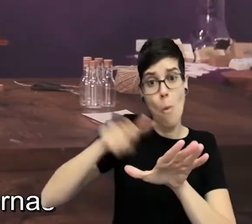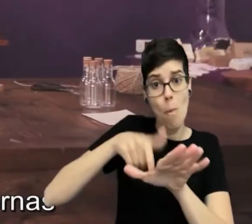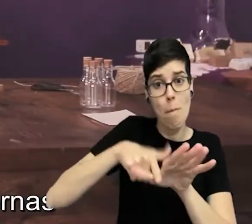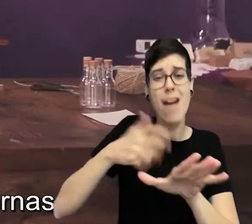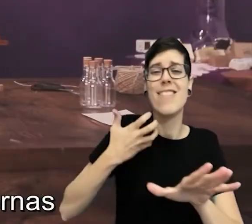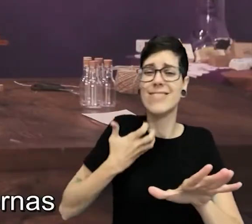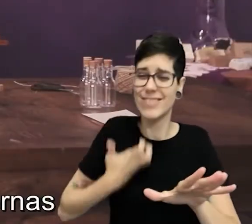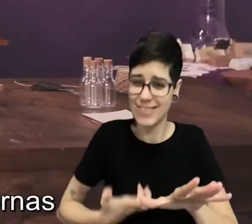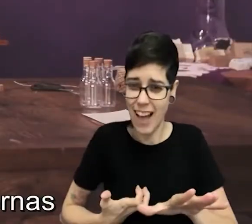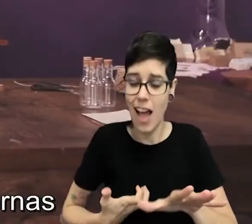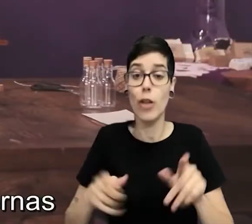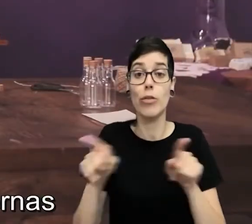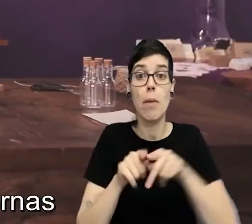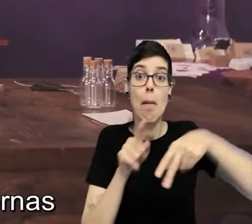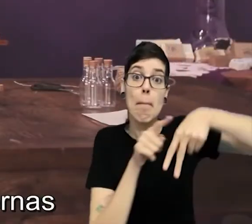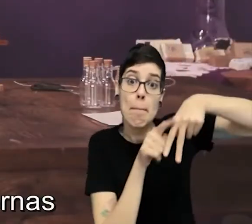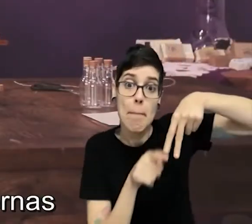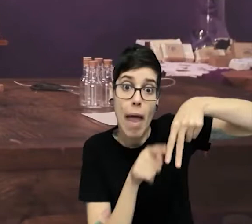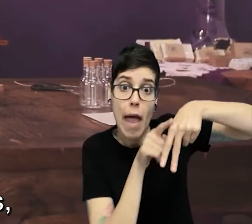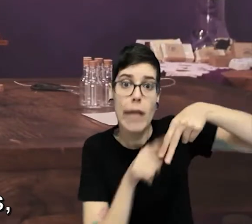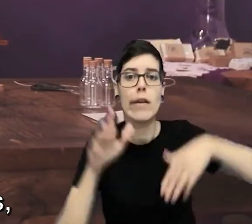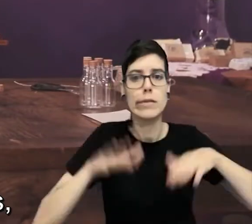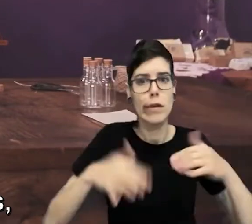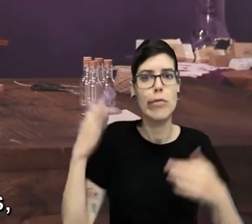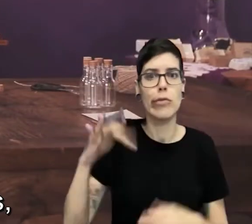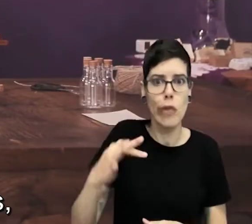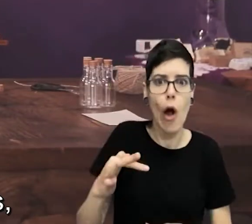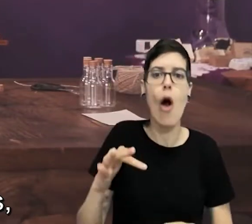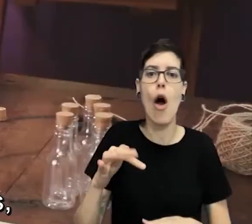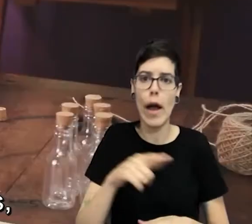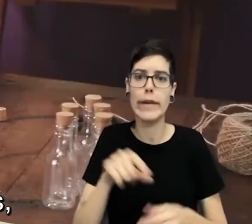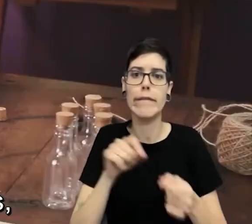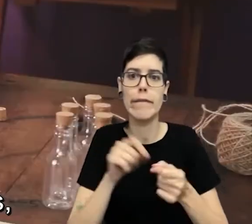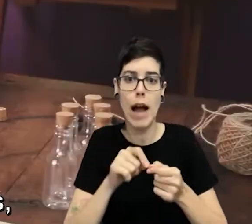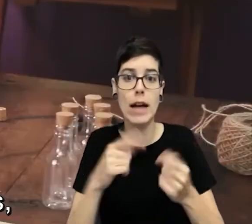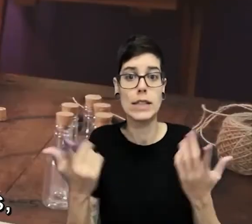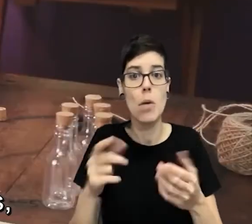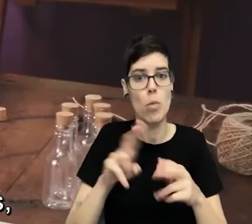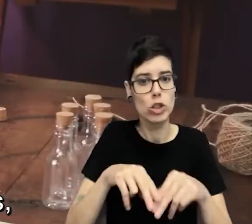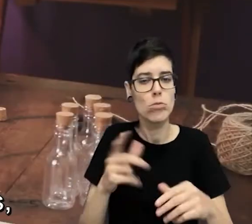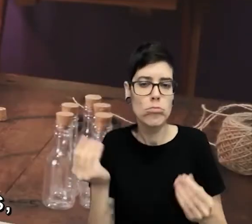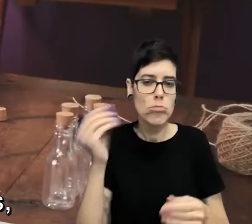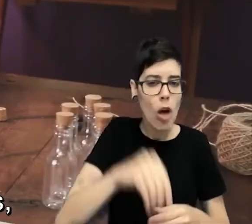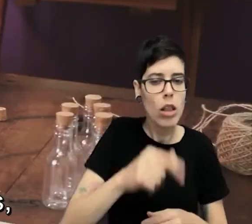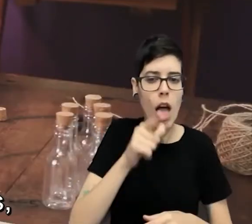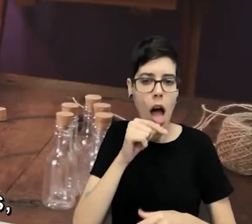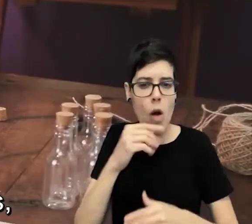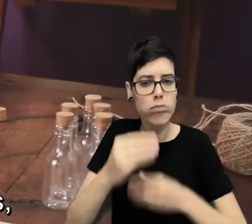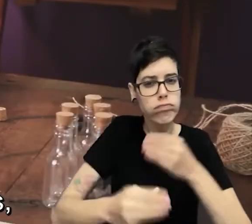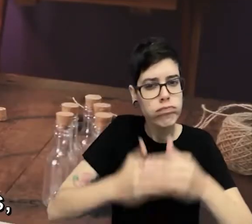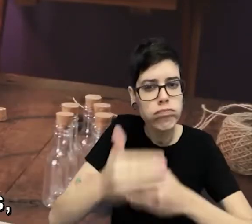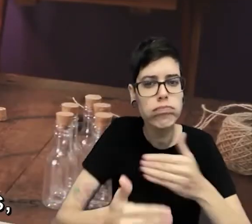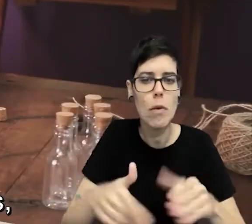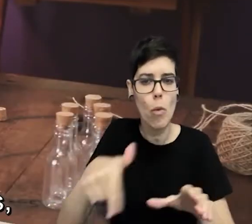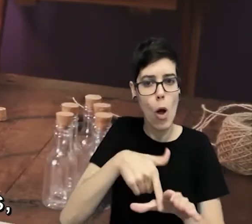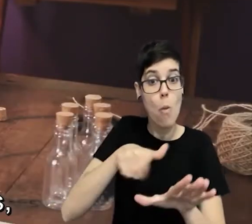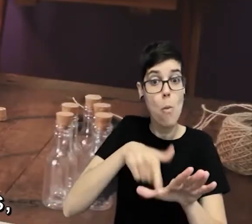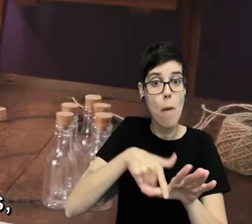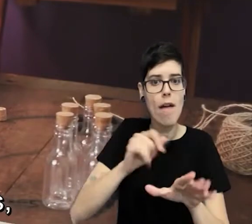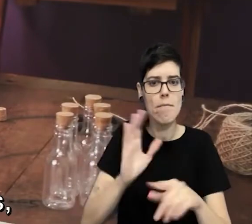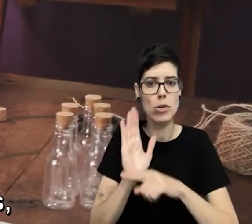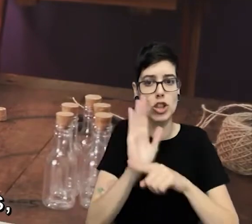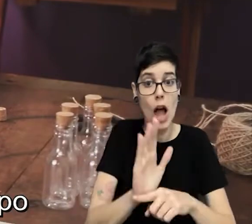nossos pés, das nossas pernas. Cloraci enche uma garrafinha com o preparo para escalda-pés. E aí a gente fez pensando, né,